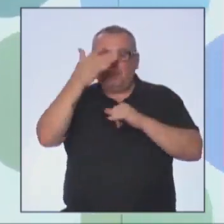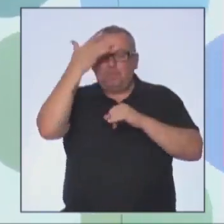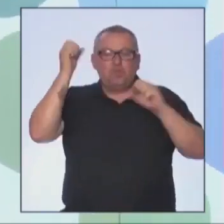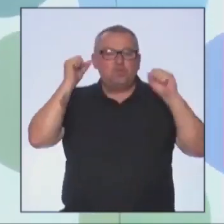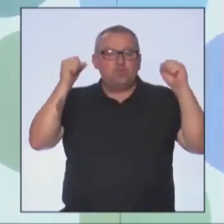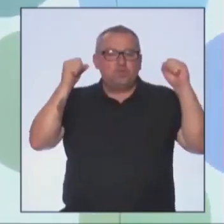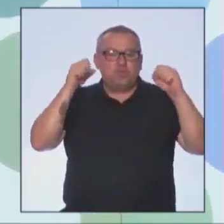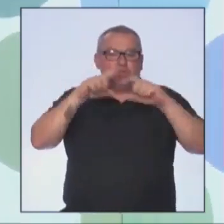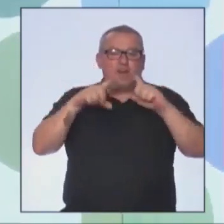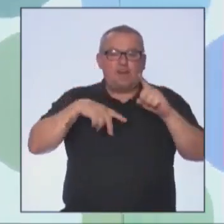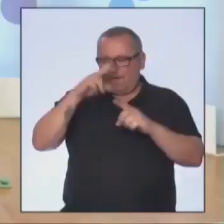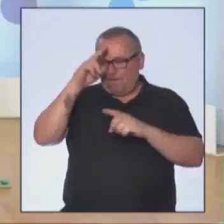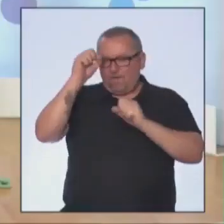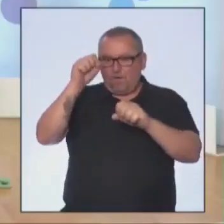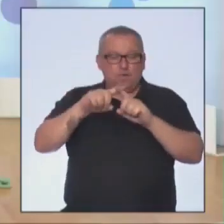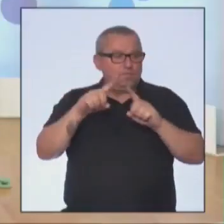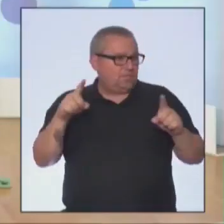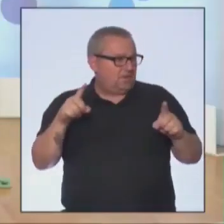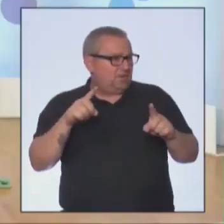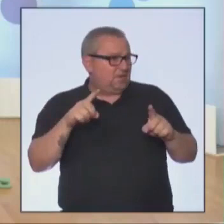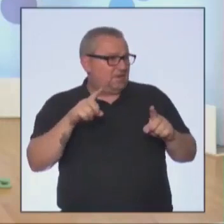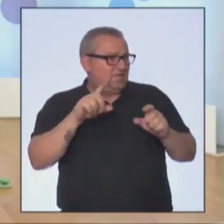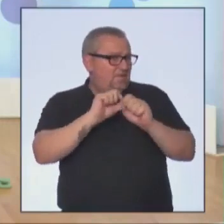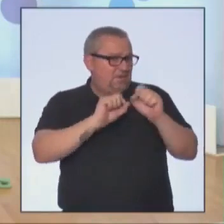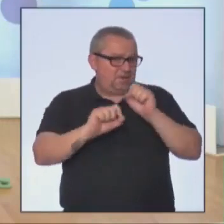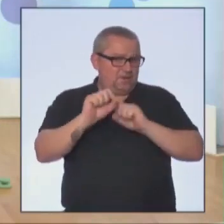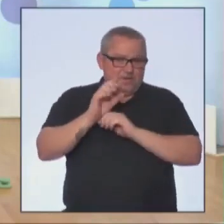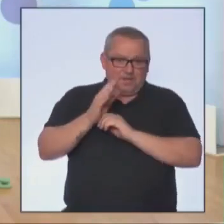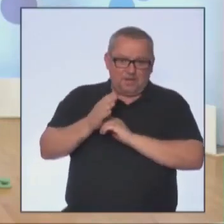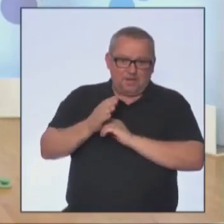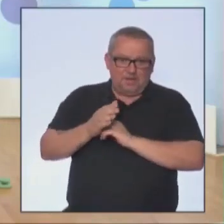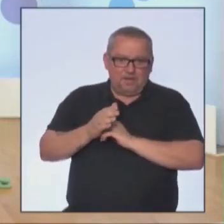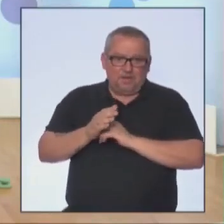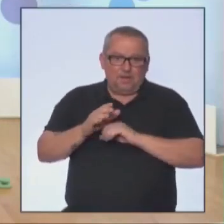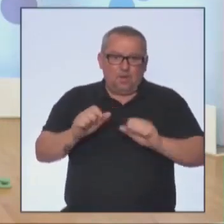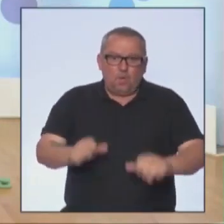vibrando. Mas, Francisco, então as pessoas vão fazer o quê? Como é que é? Vamos lá. Assim, ó.